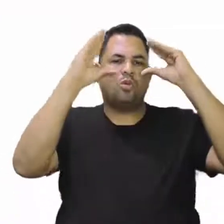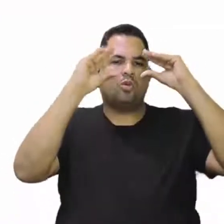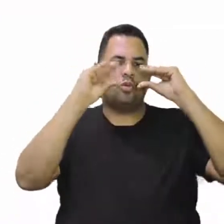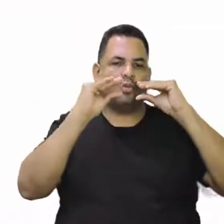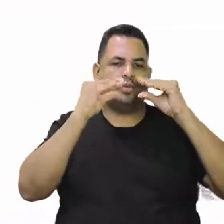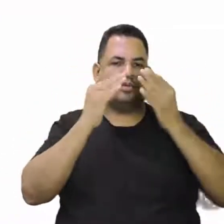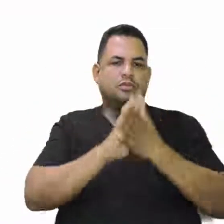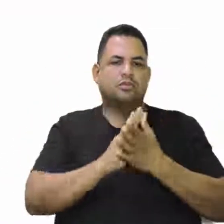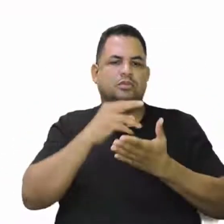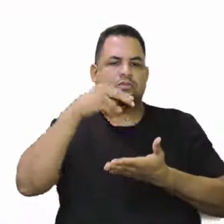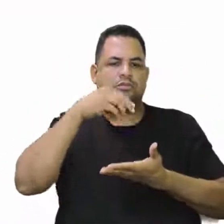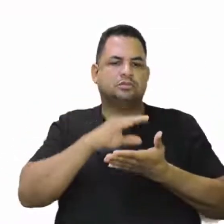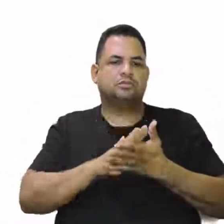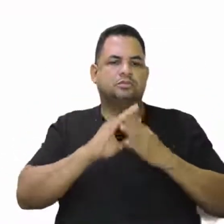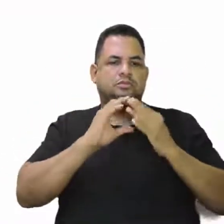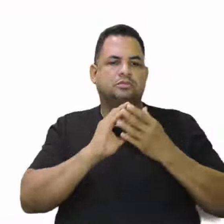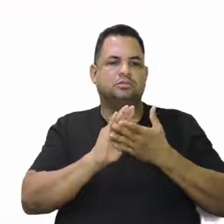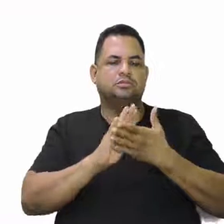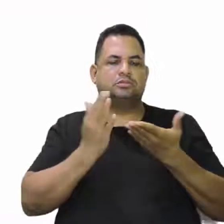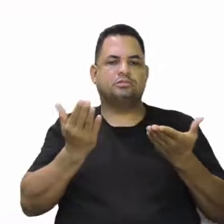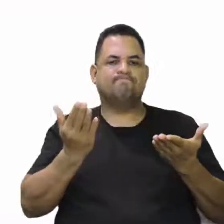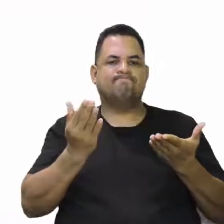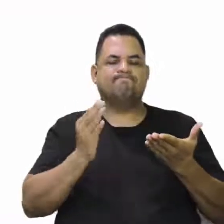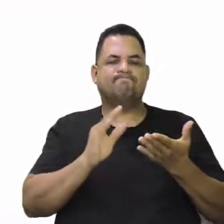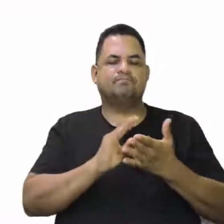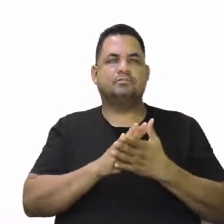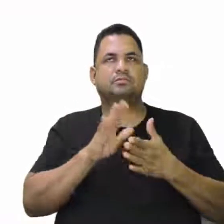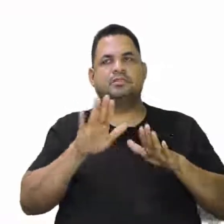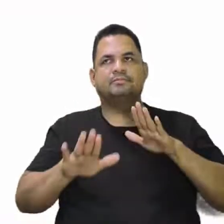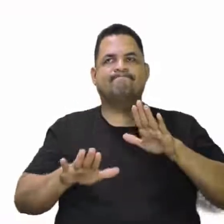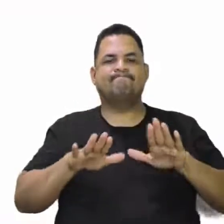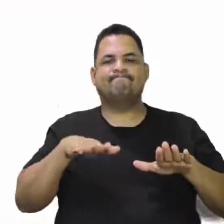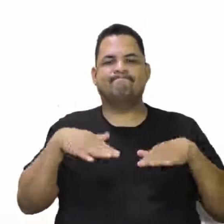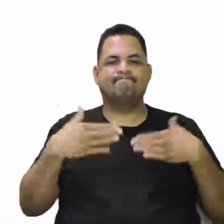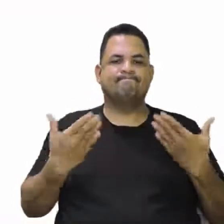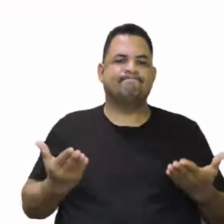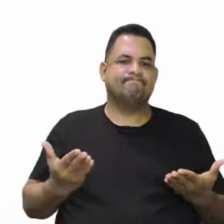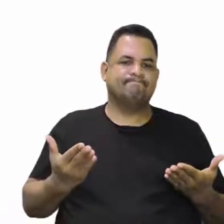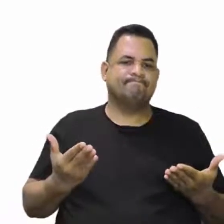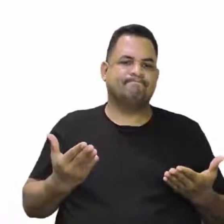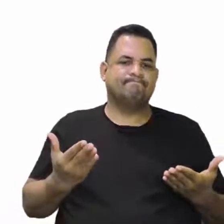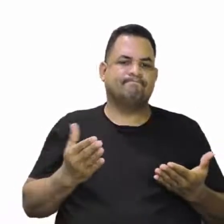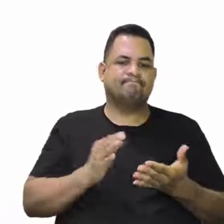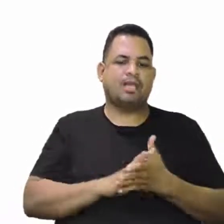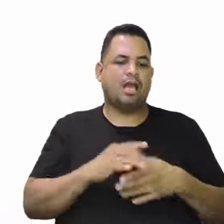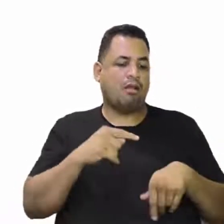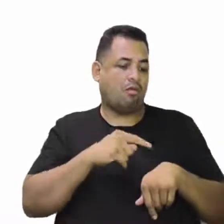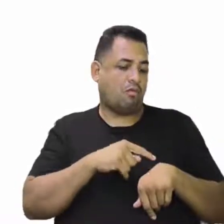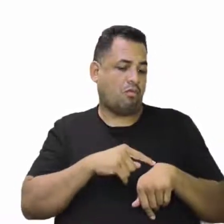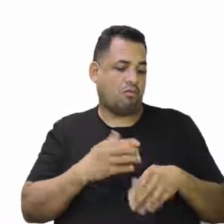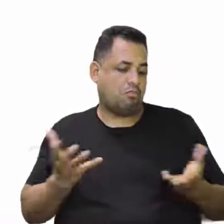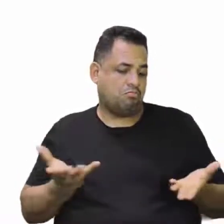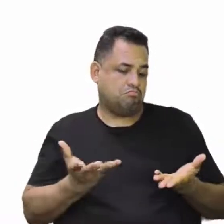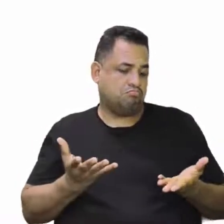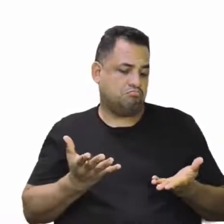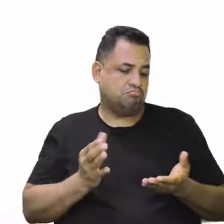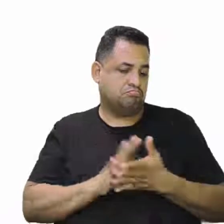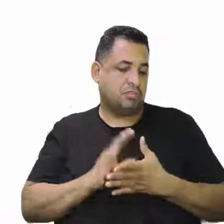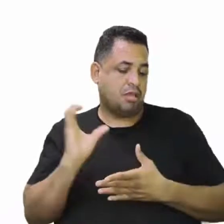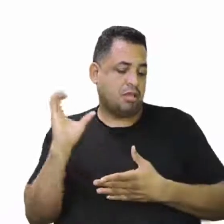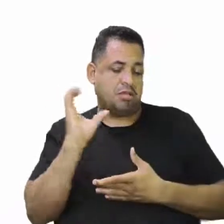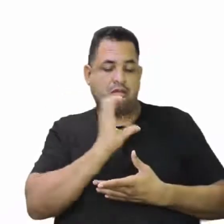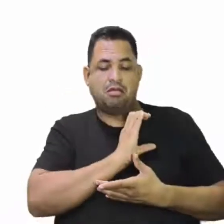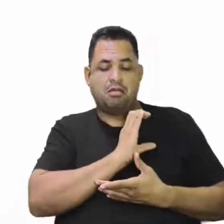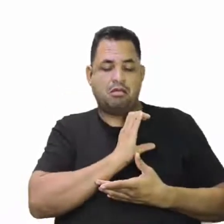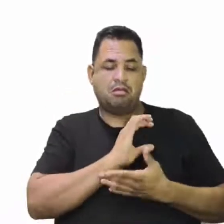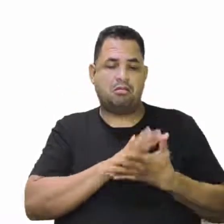de madrugada, às vezes, ao instante, de vez em quando. De vez em